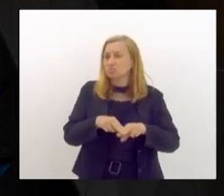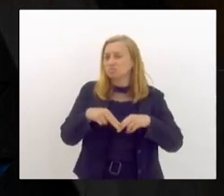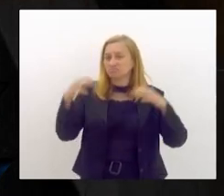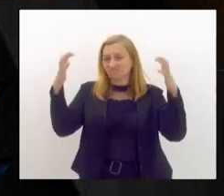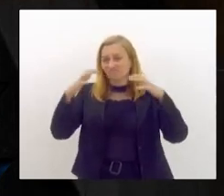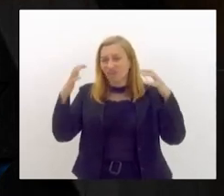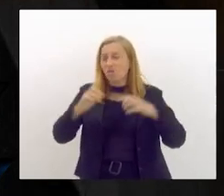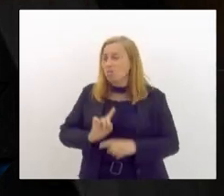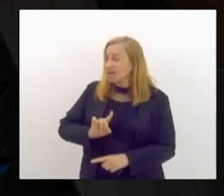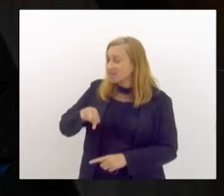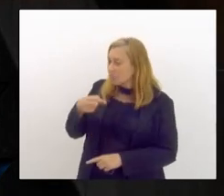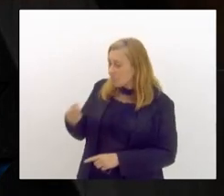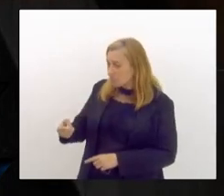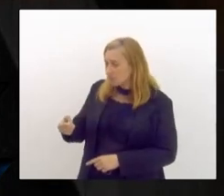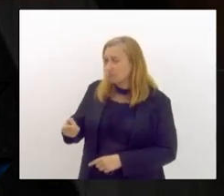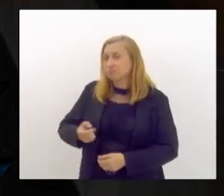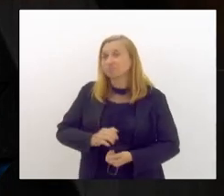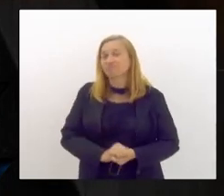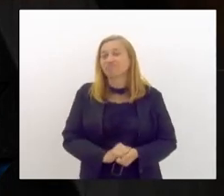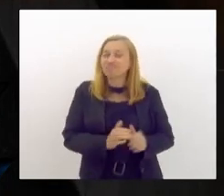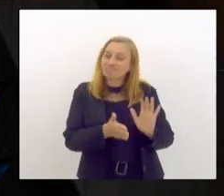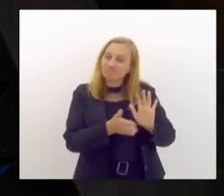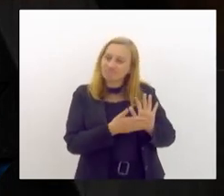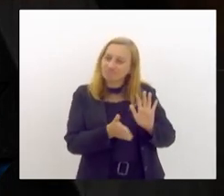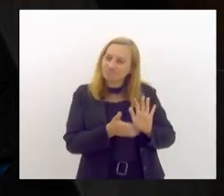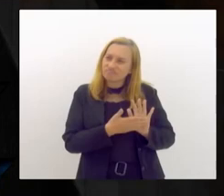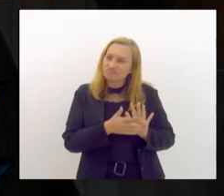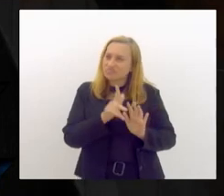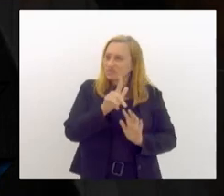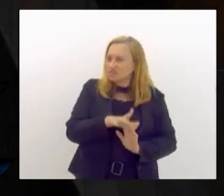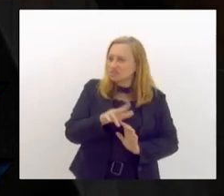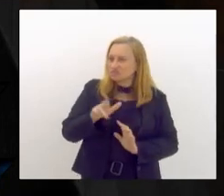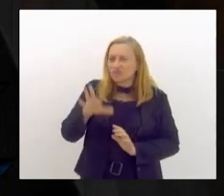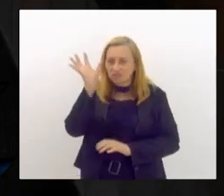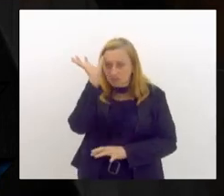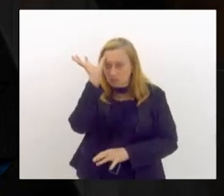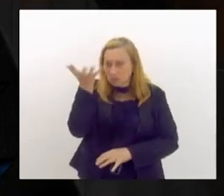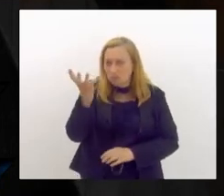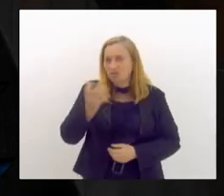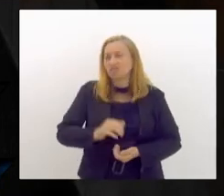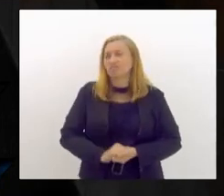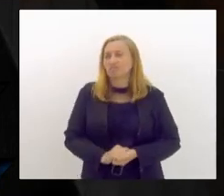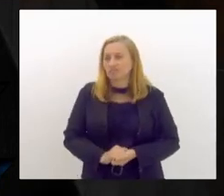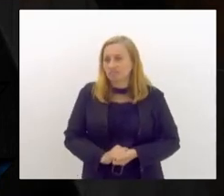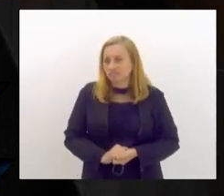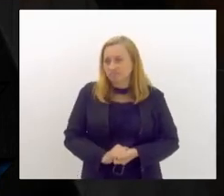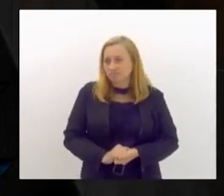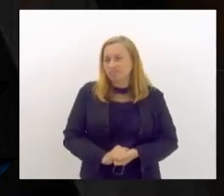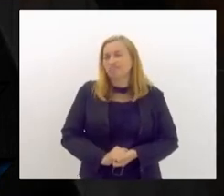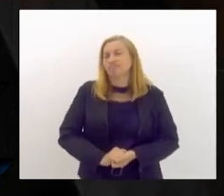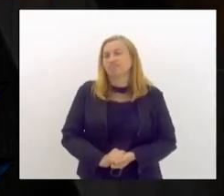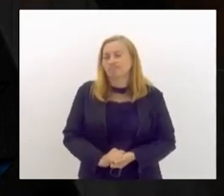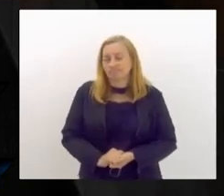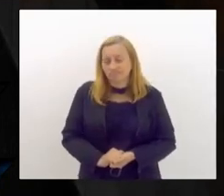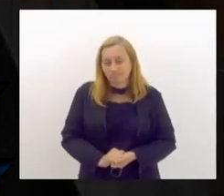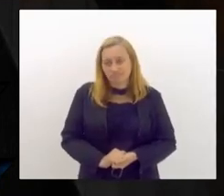para depois propor diversas soluções mitigadoras.